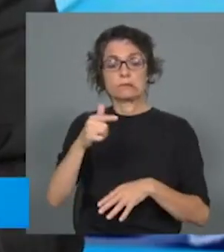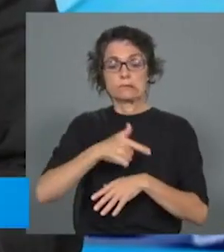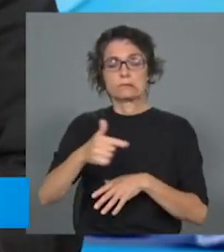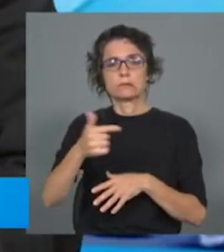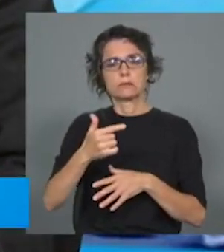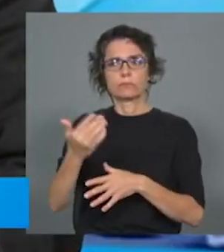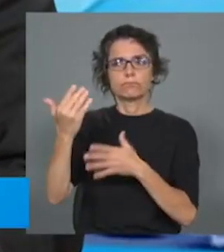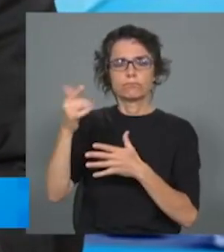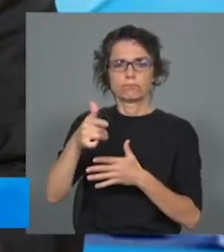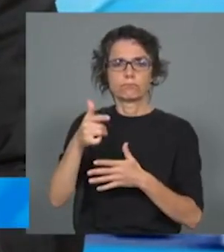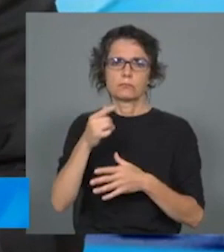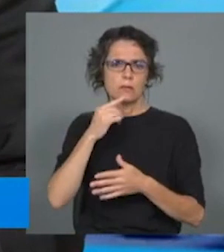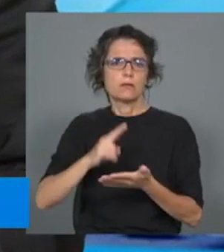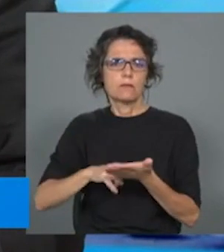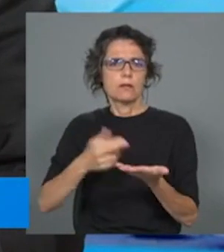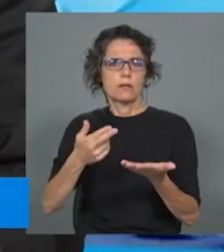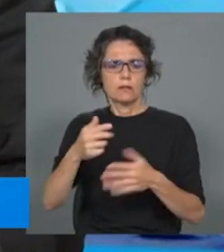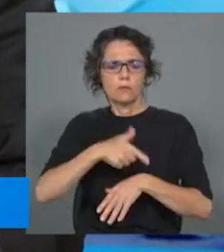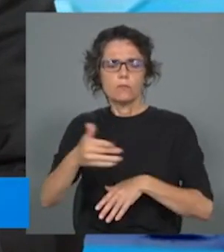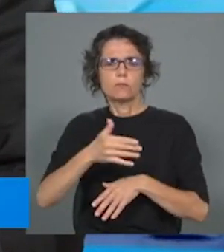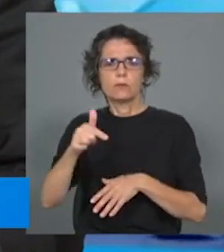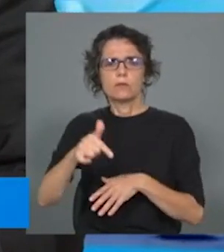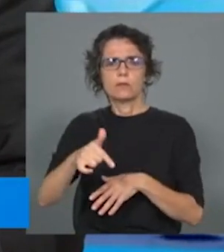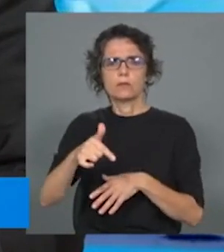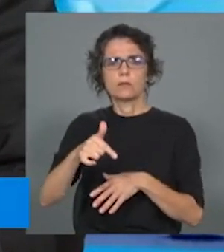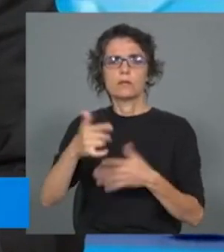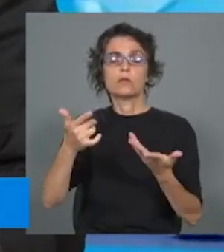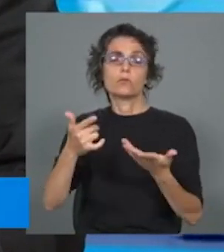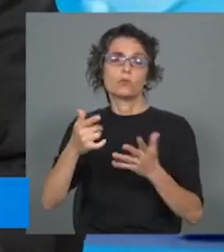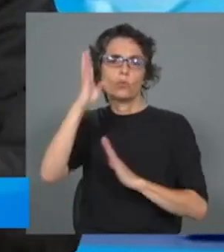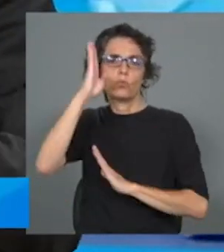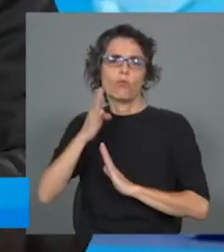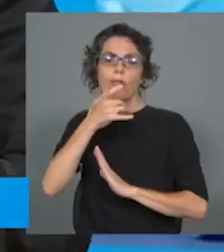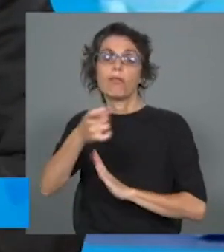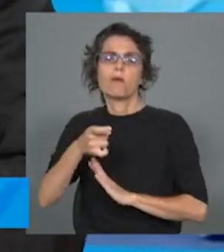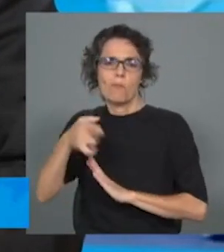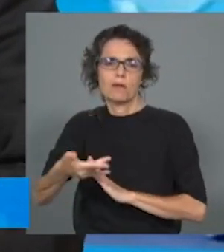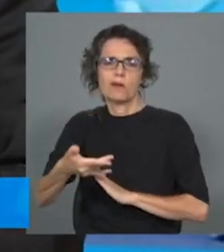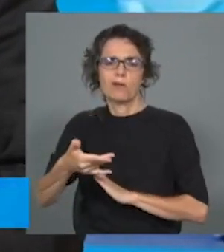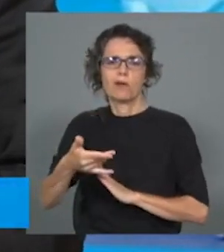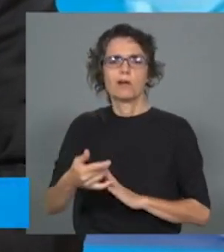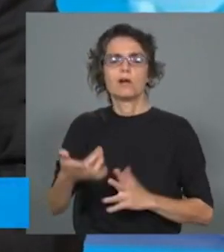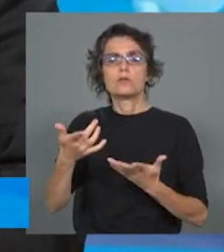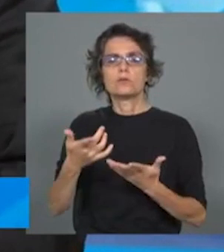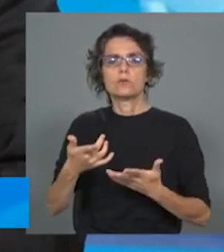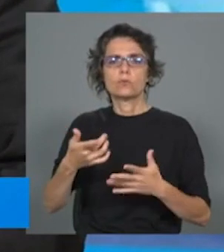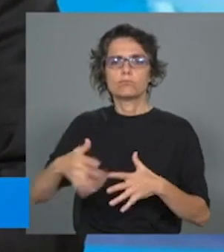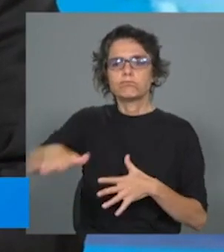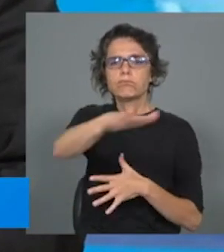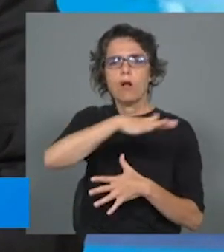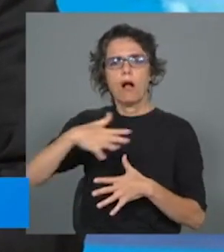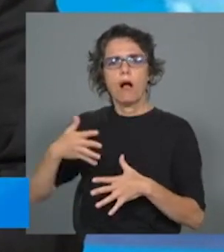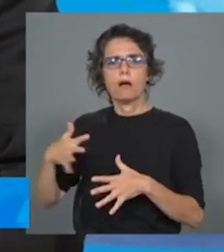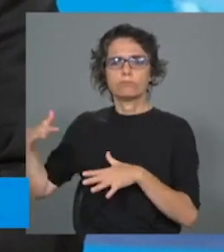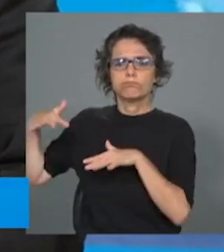homenagem. Exatamente no tempo em que os nossos soldados da paz estão no terreno, estão no combate contra as chamas, e a única coisa